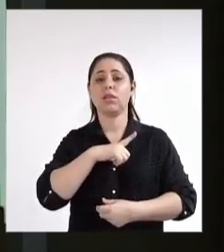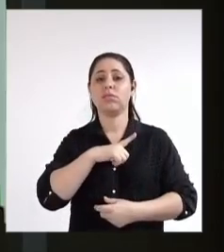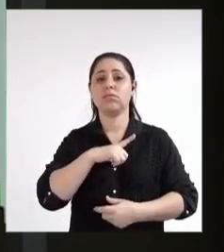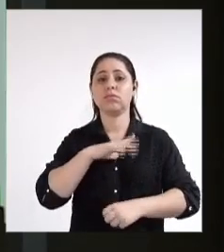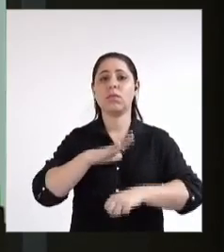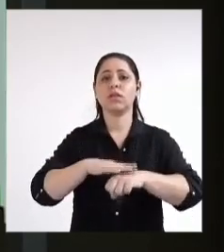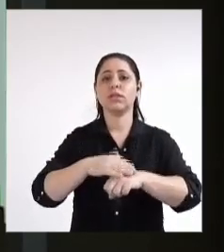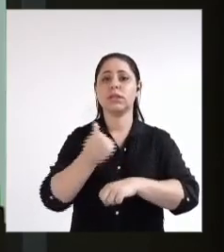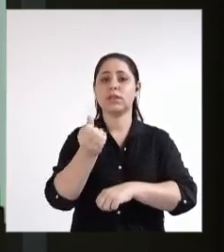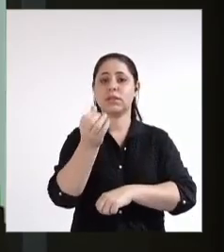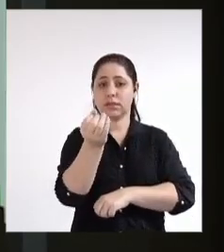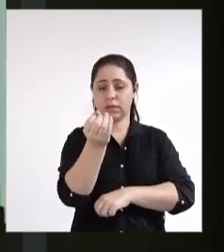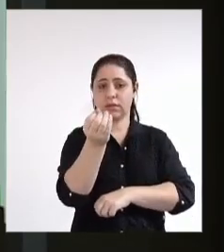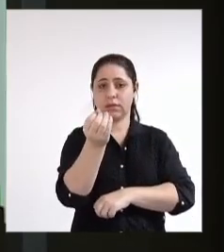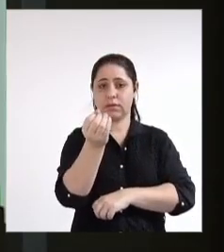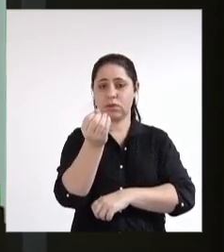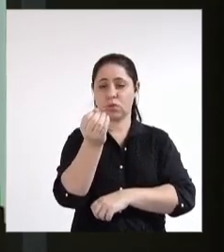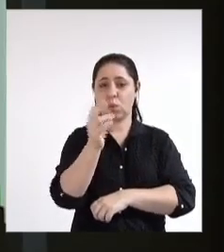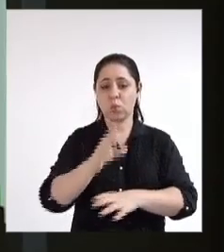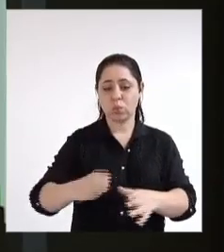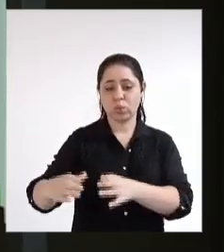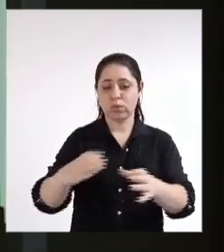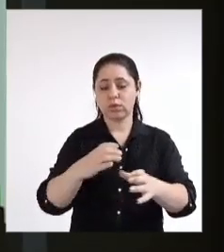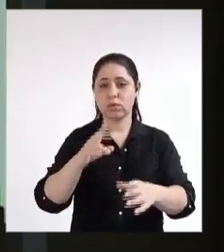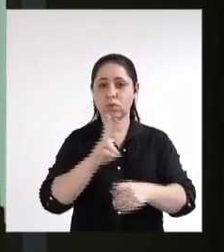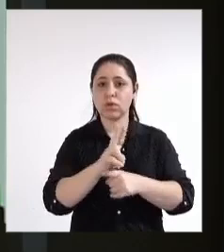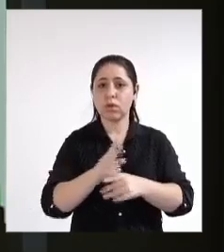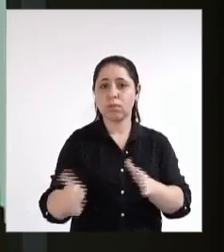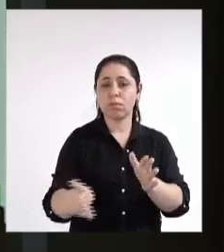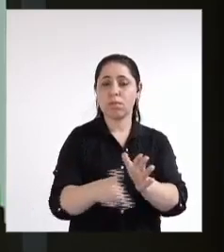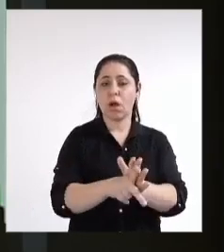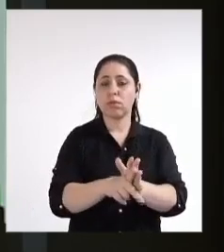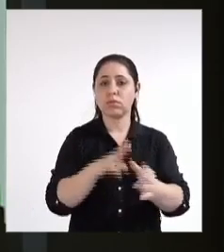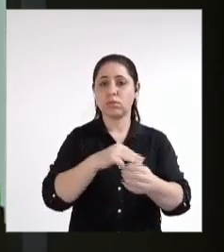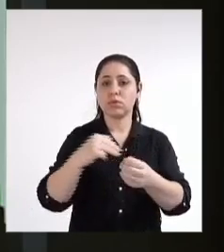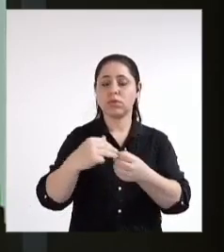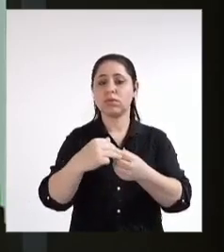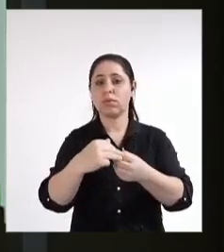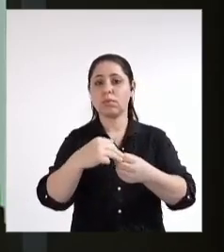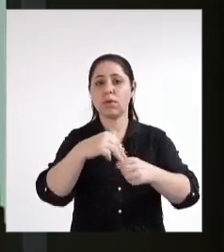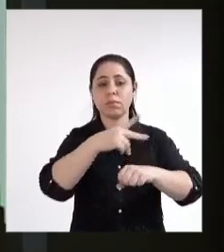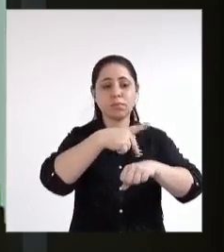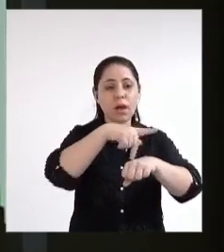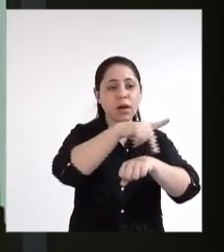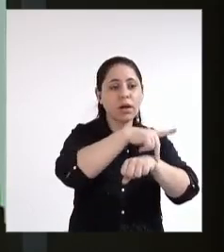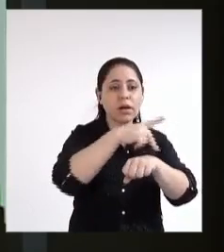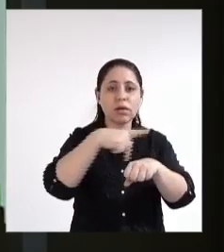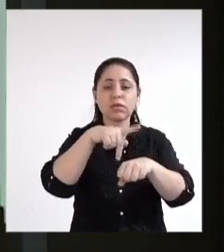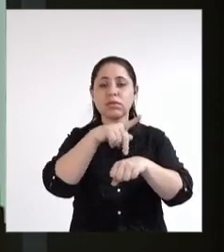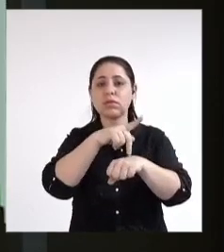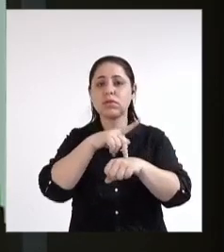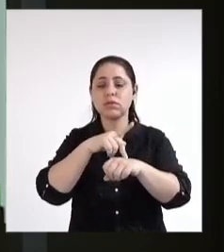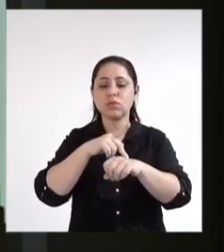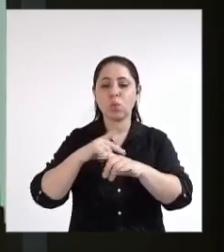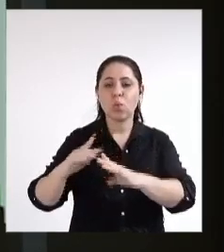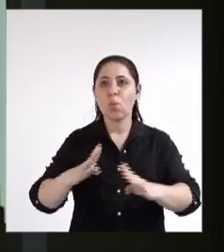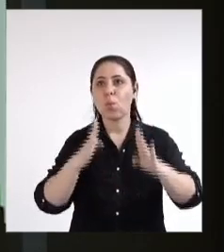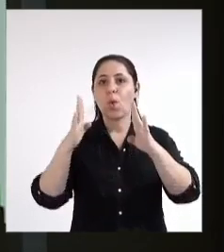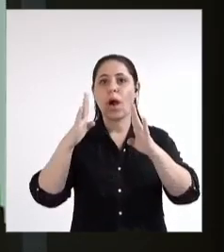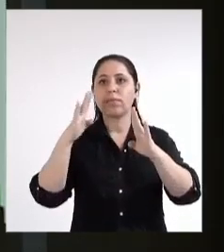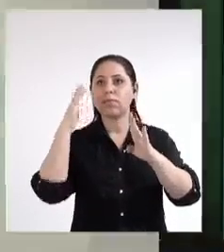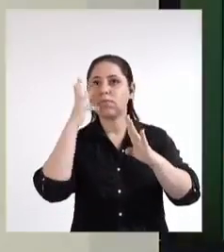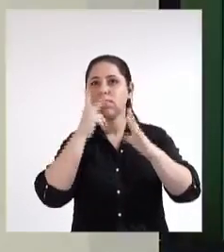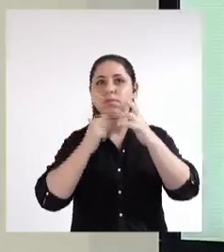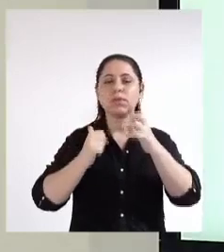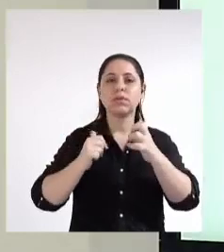unidades de conservação municipais tá muitos parques monumentos naturais e apas é bastante após também elas não têm rpm